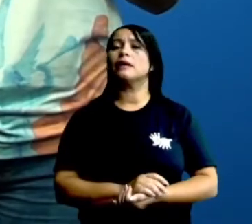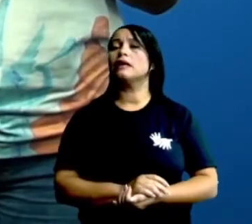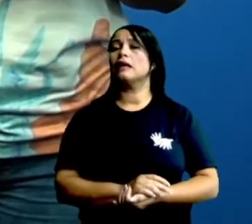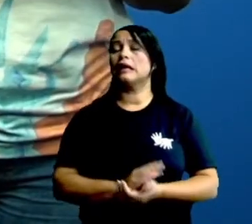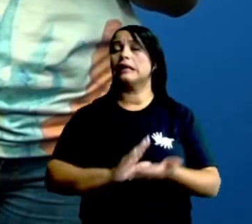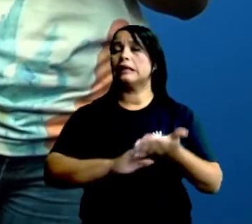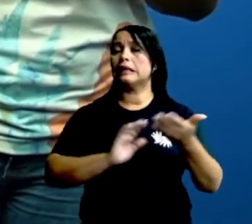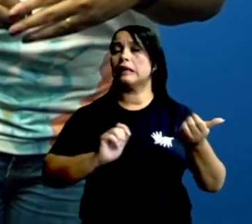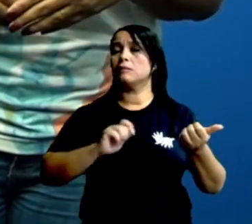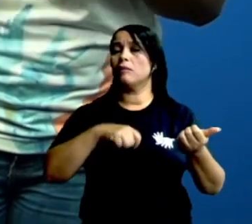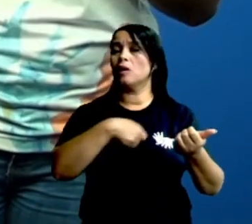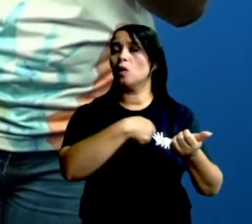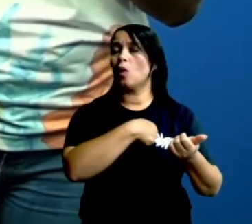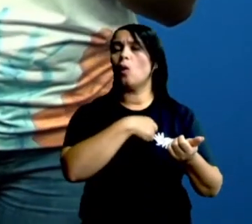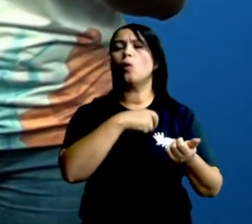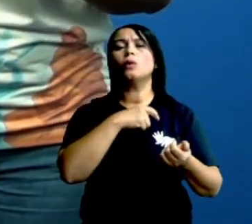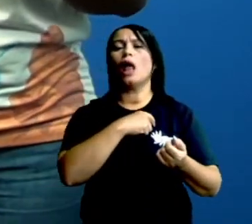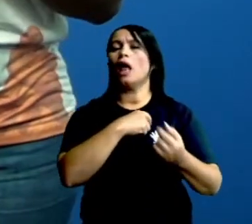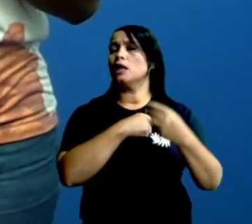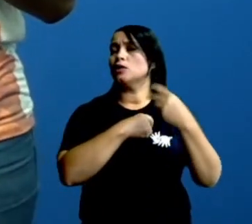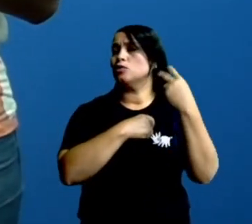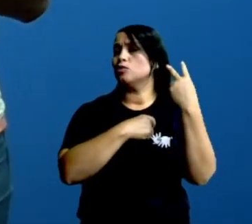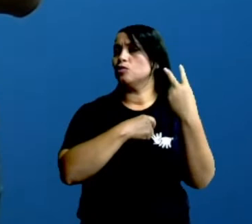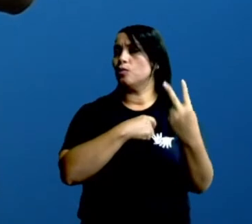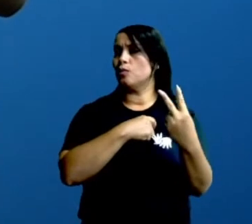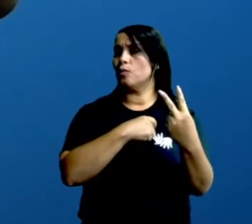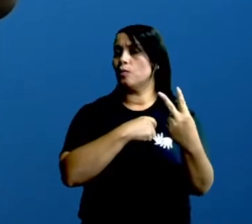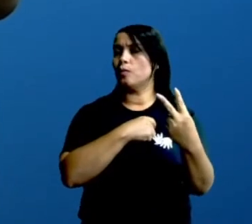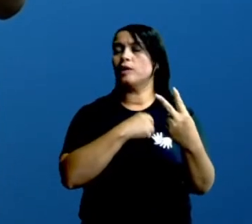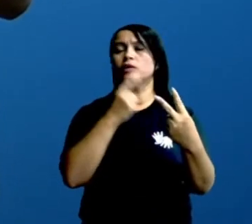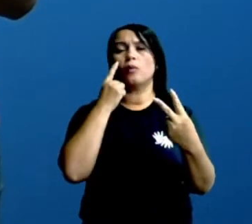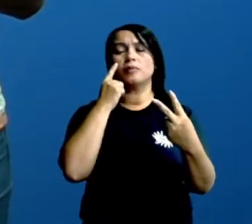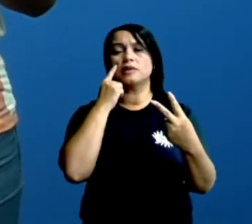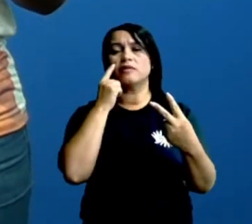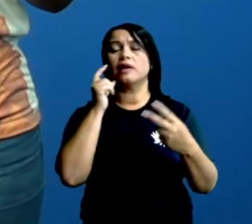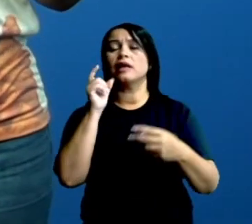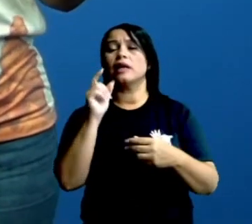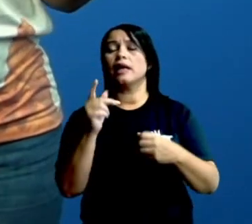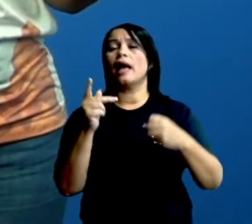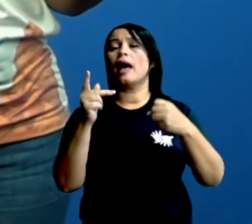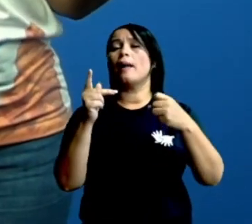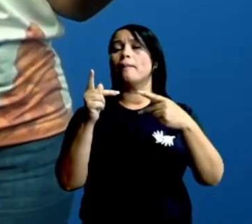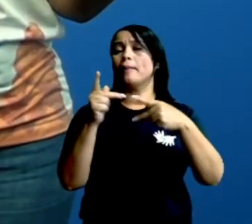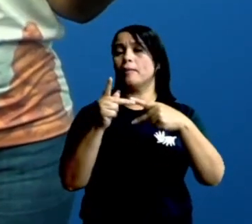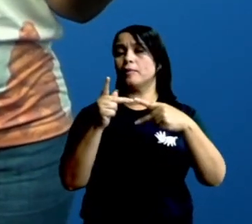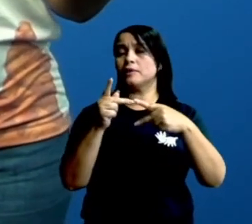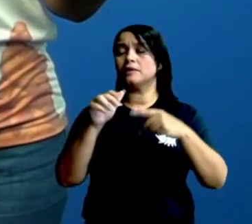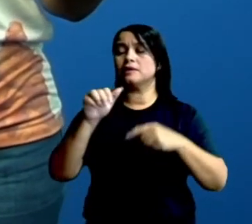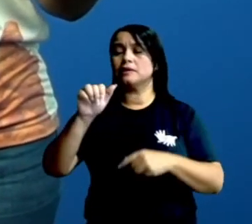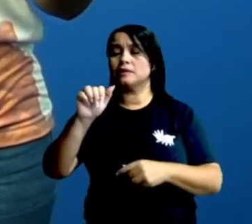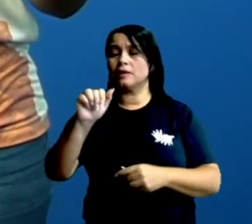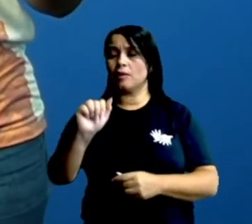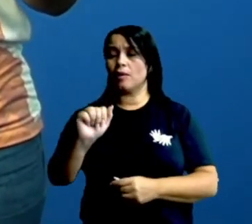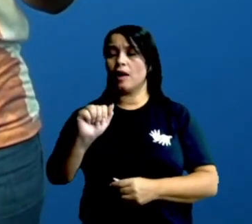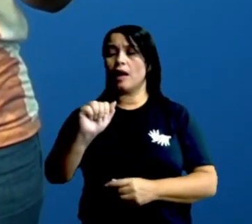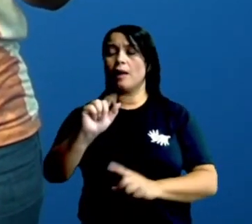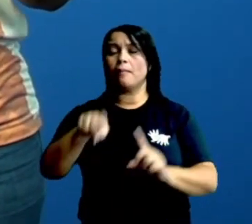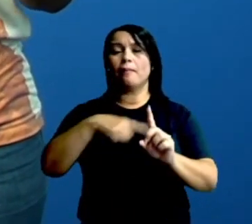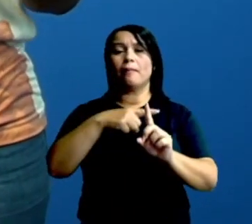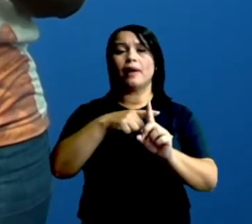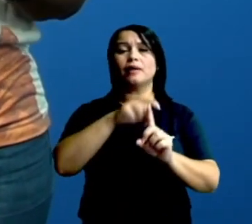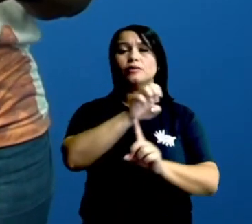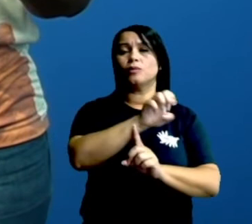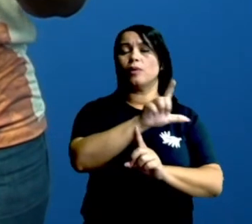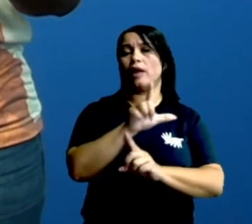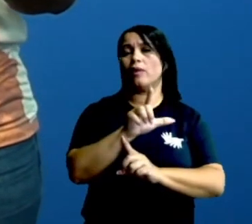Em espanhol, só existem duas contrações, que é a preposição a mais o artigo el,